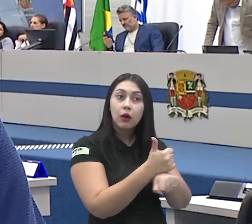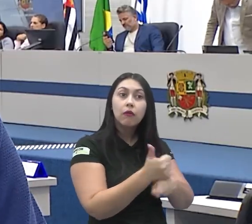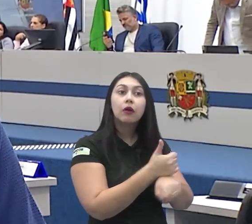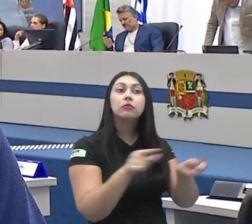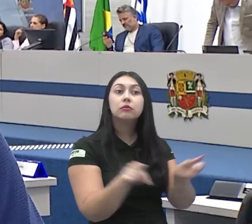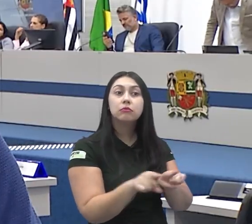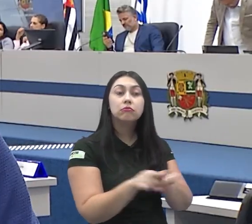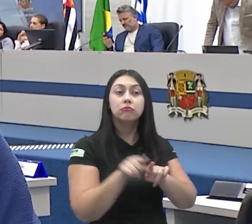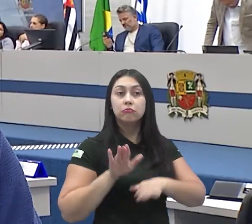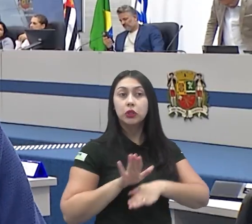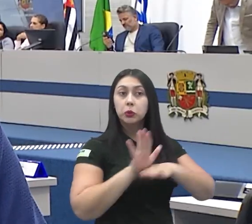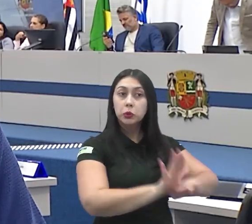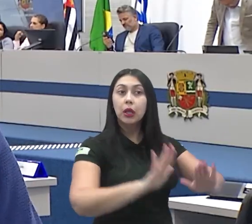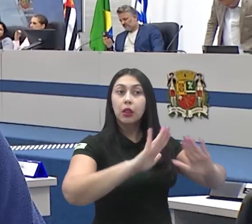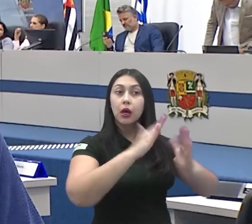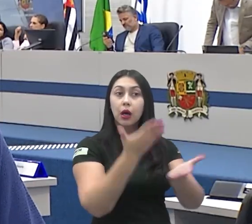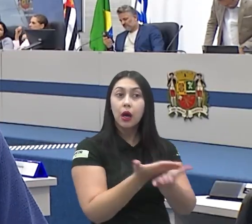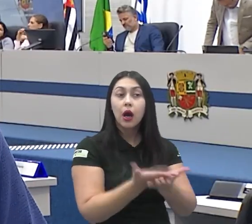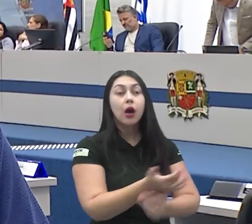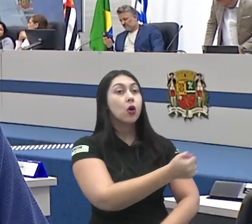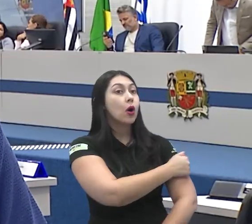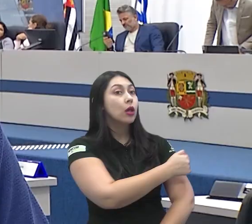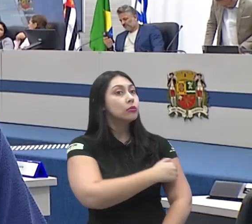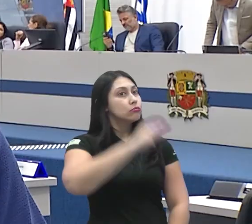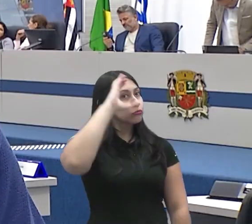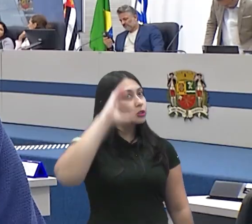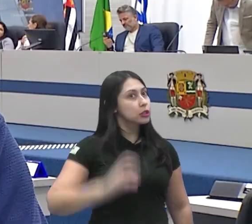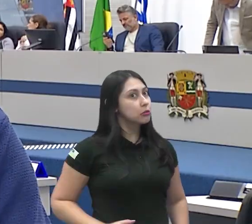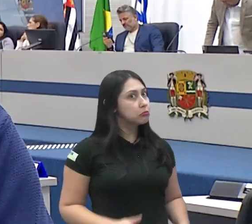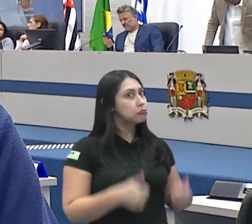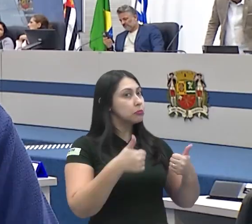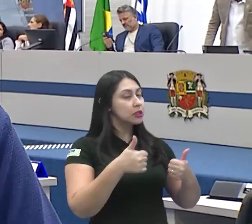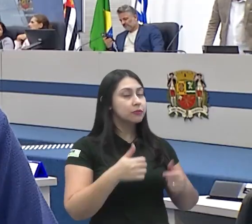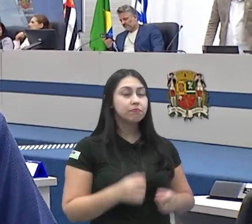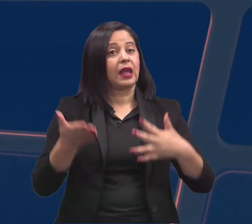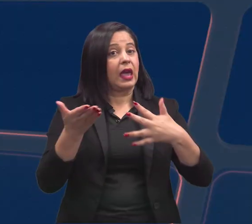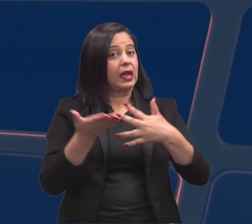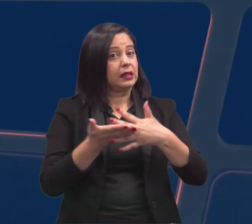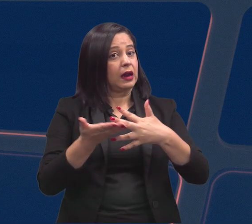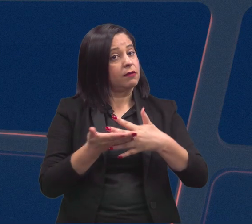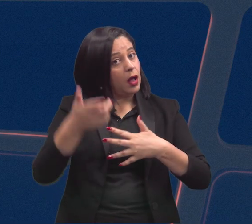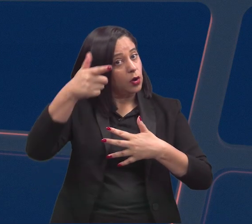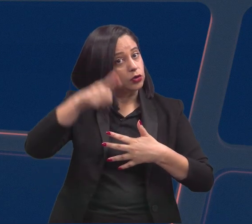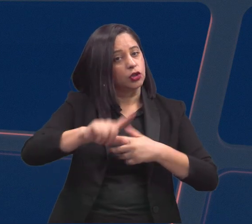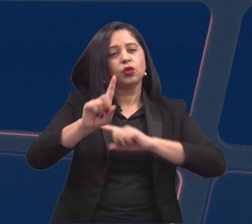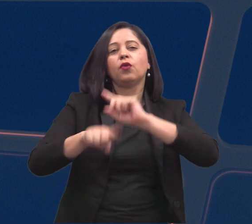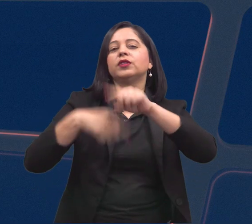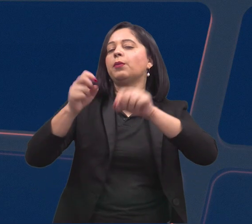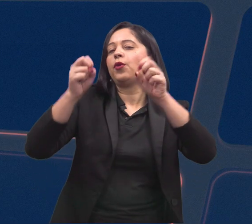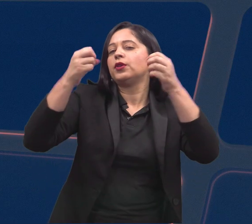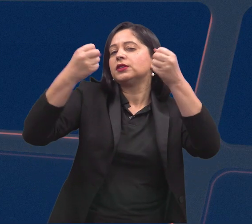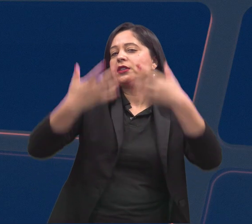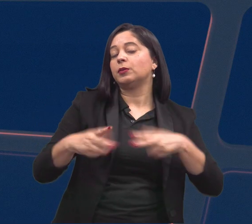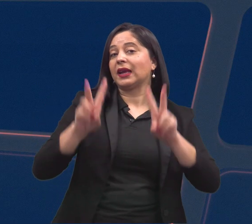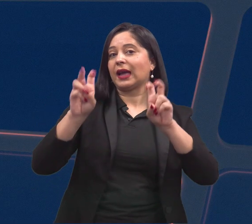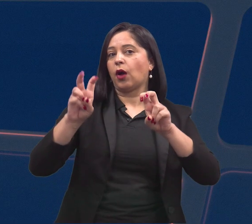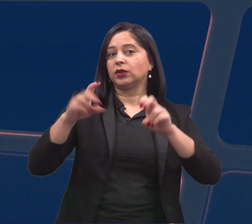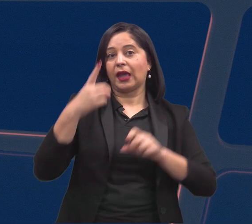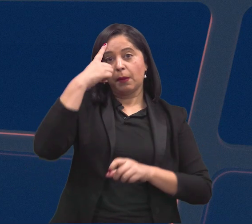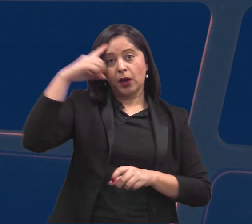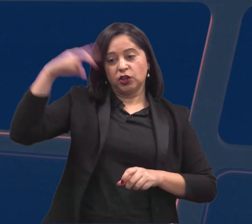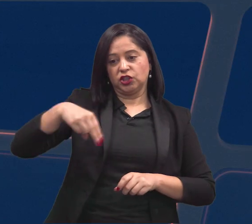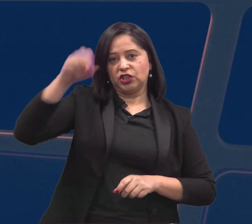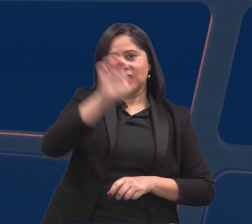corpo docente, né, para poder ajudar a escola e os alunos serem o cidadão de bem. Mais uma pausa, na volta a gente fala sobre o